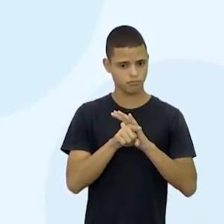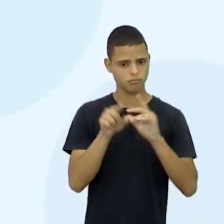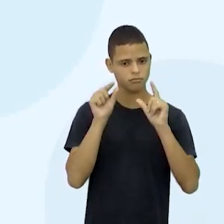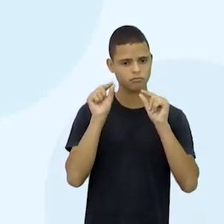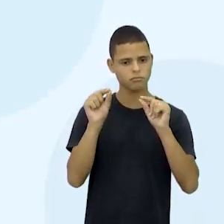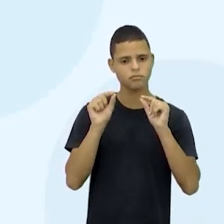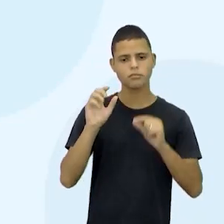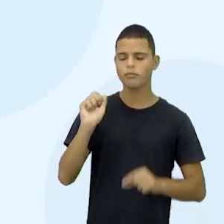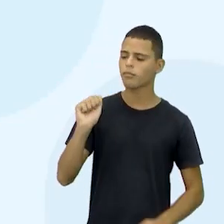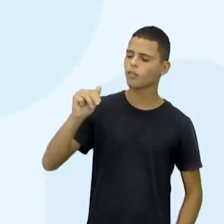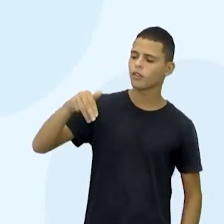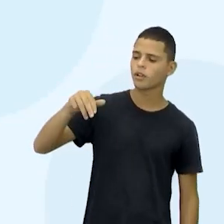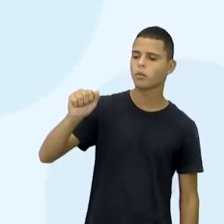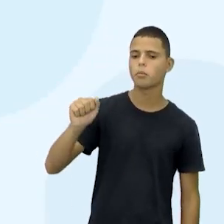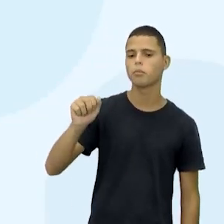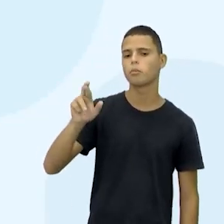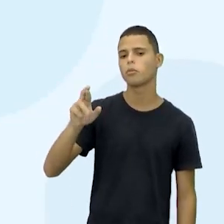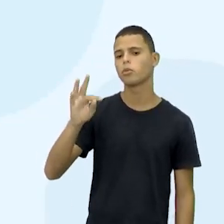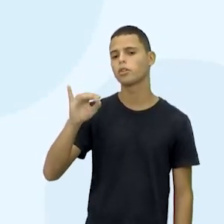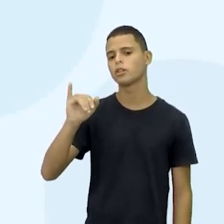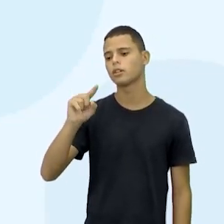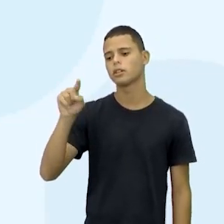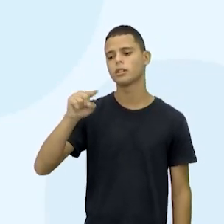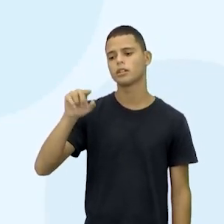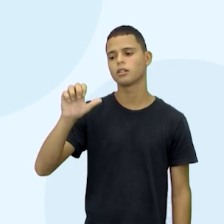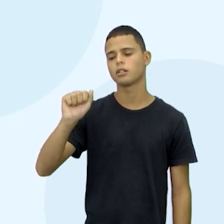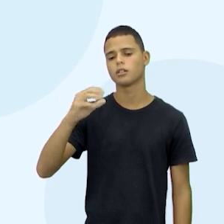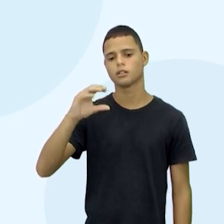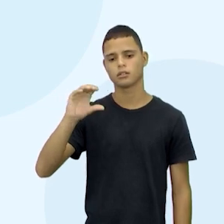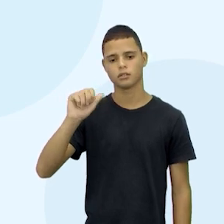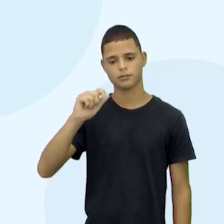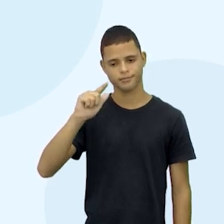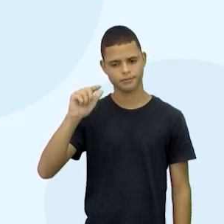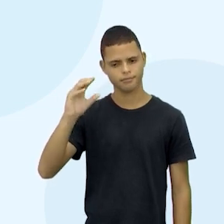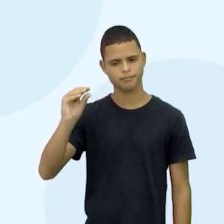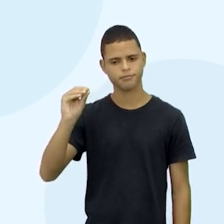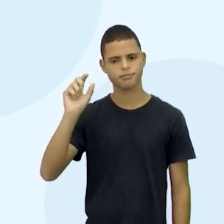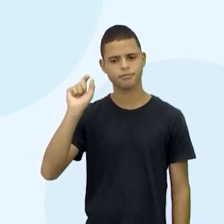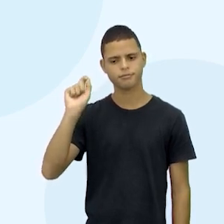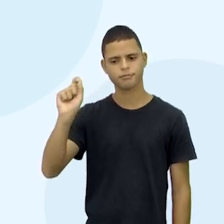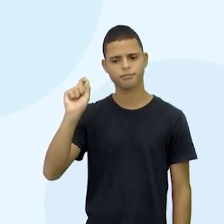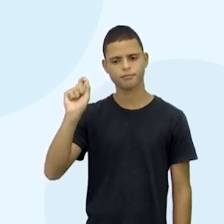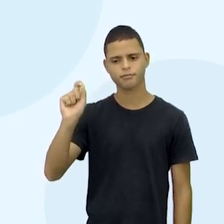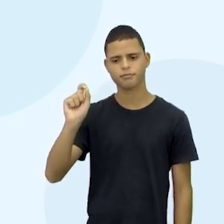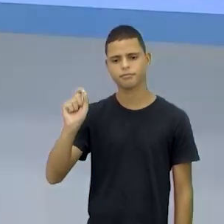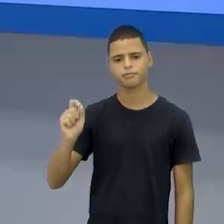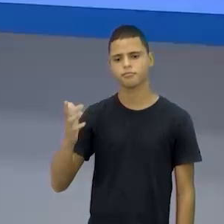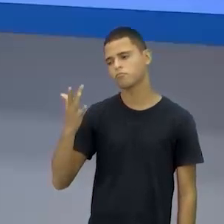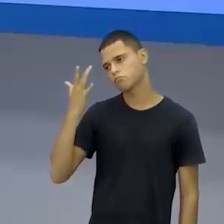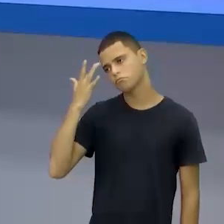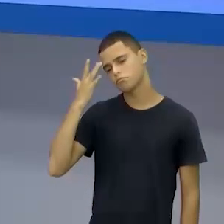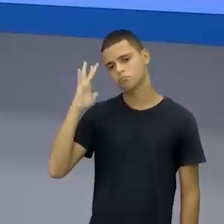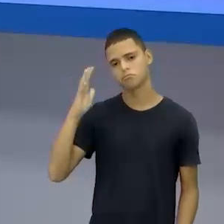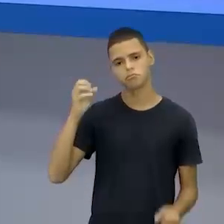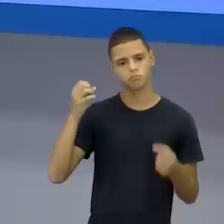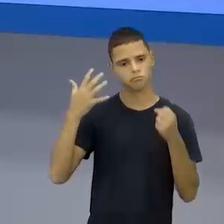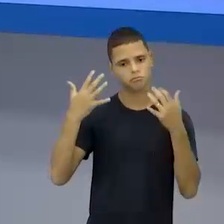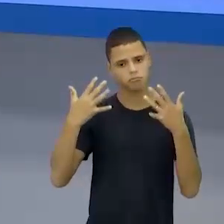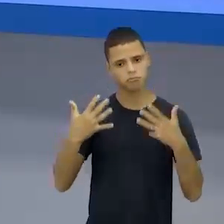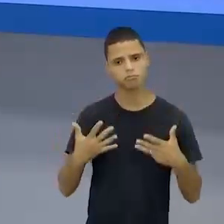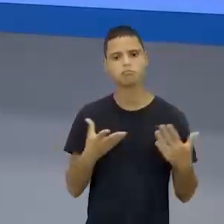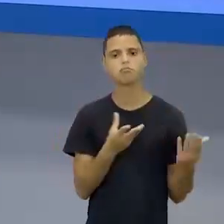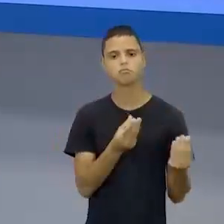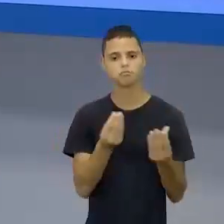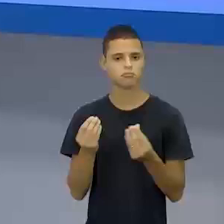que é amortizar uma dívida, né? Tá. Também falamos de amortização. Eu acho que a gente falou de bastante coisa